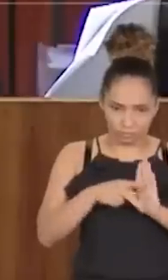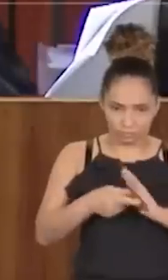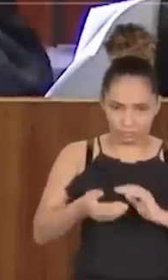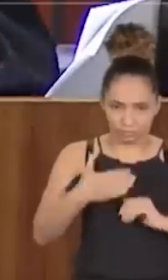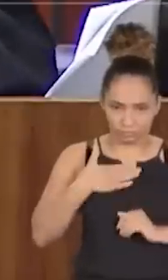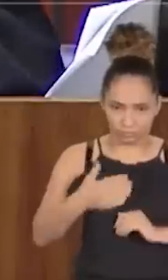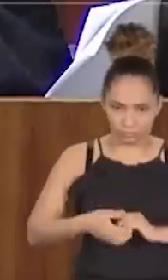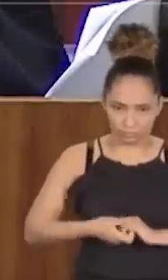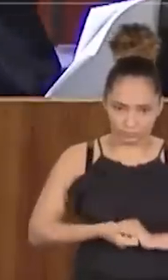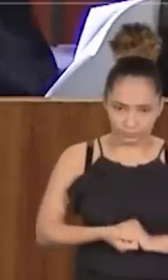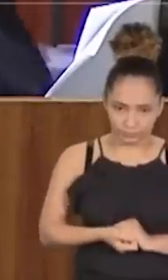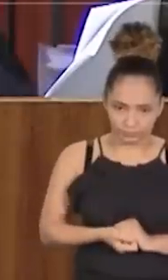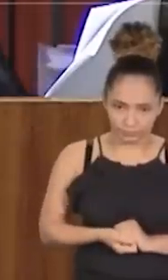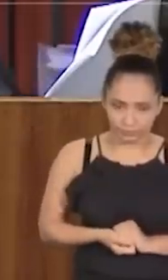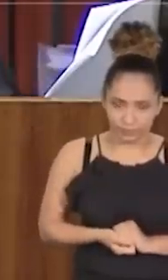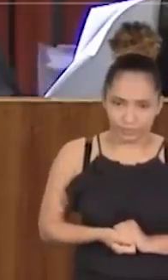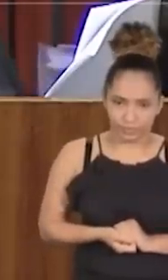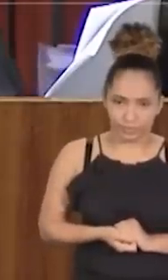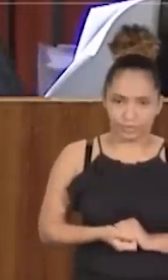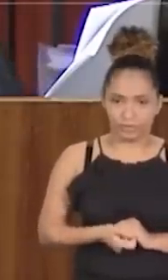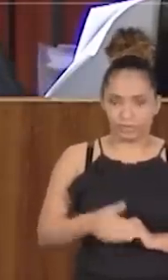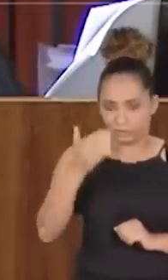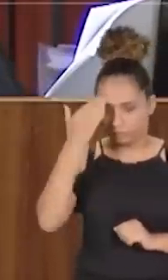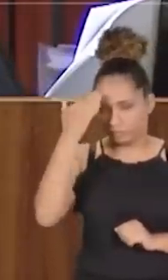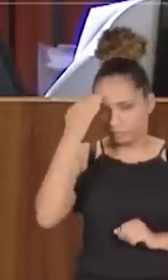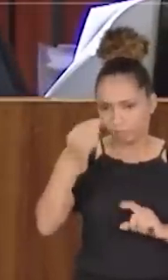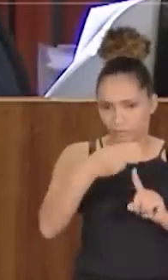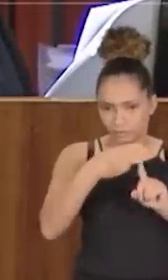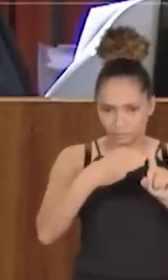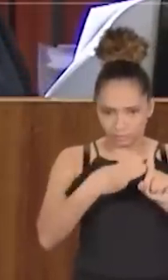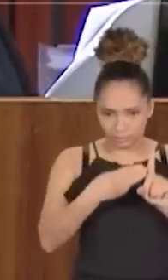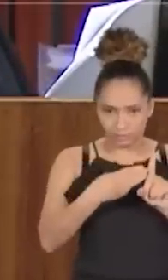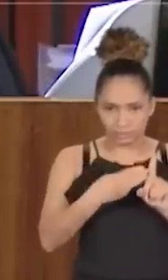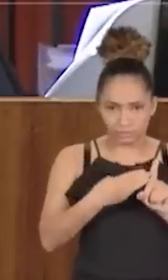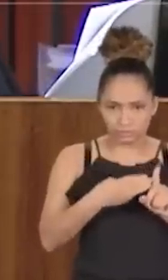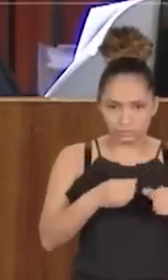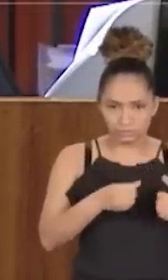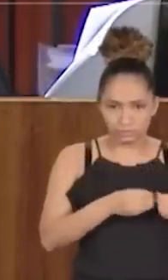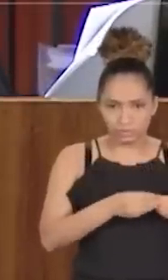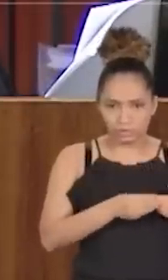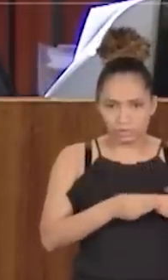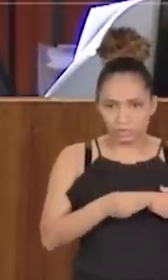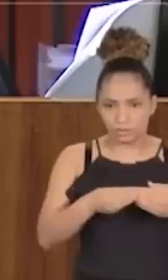Obrigado. O ministro Nunes Marques acompanha parcialmente o